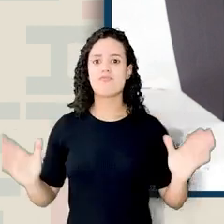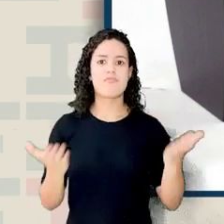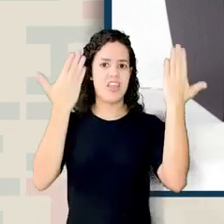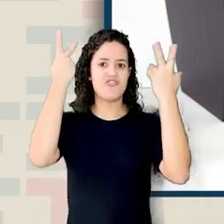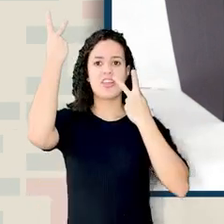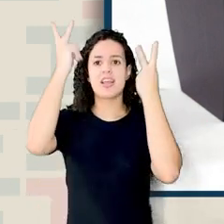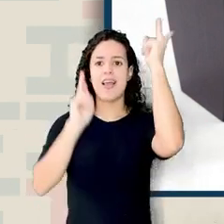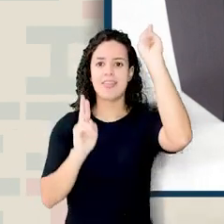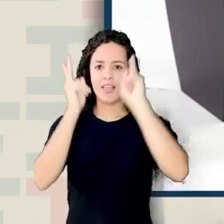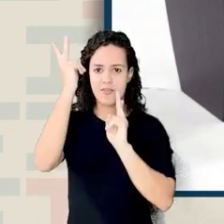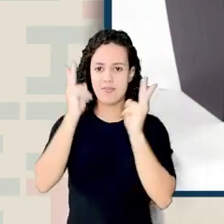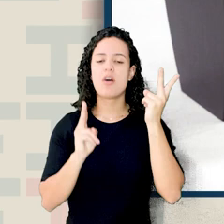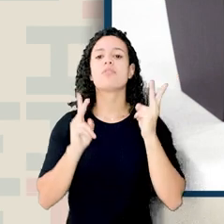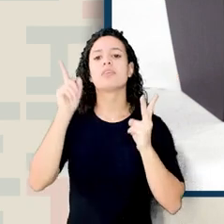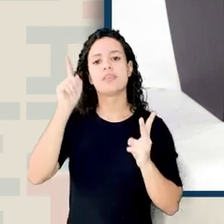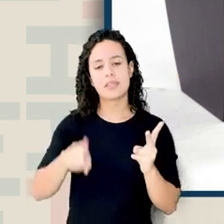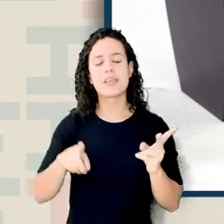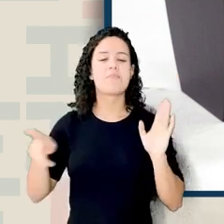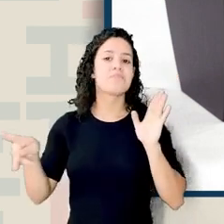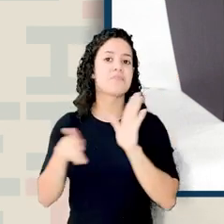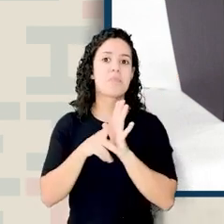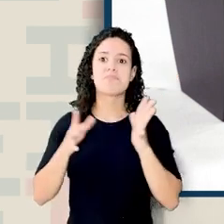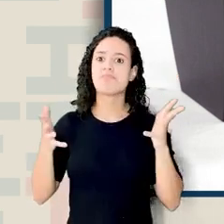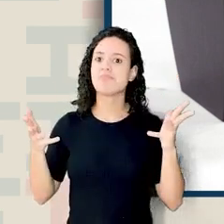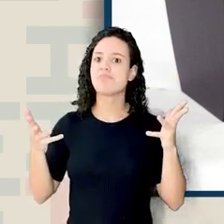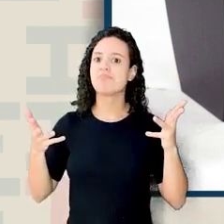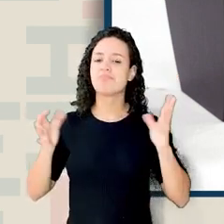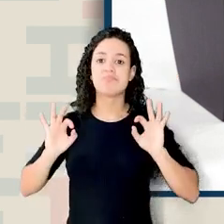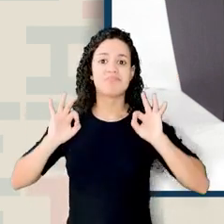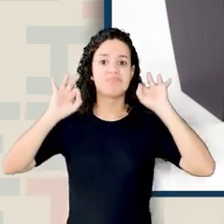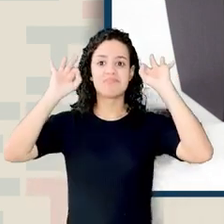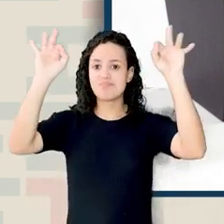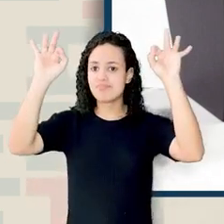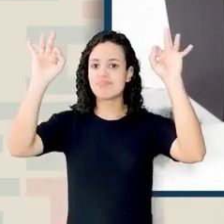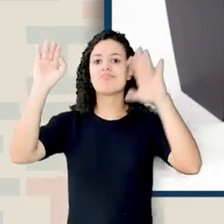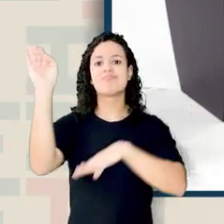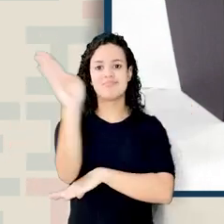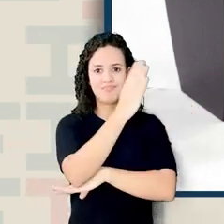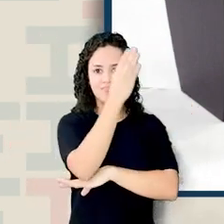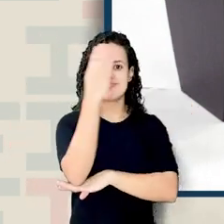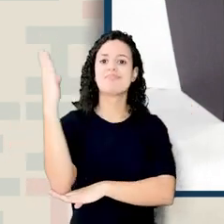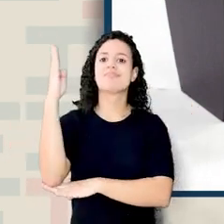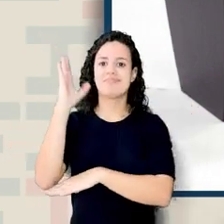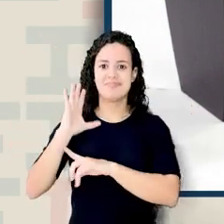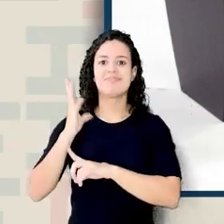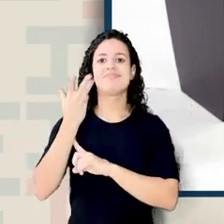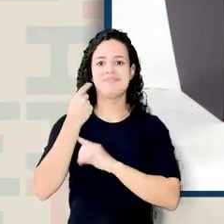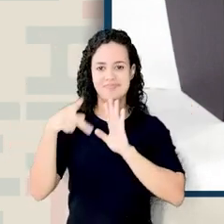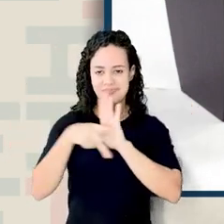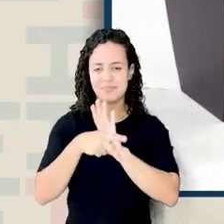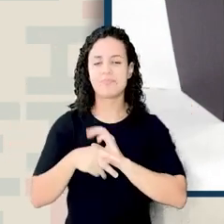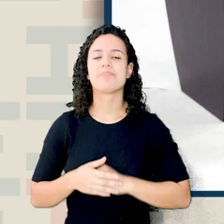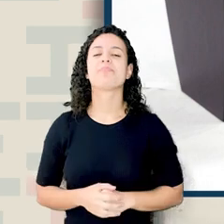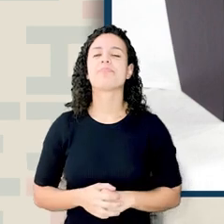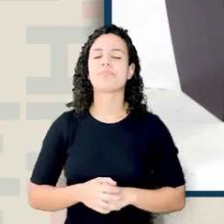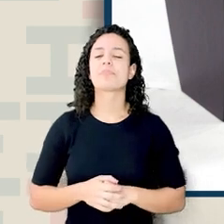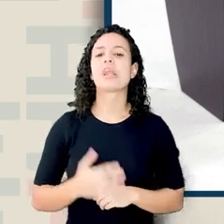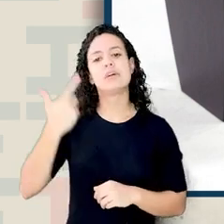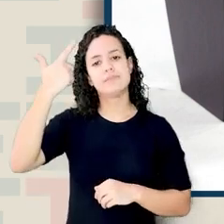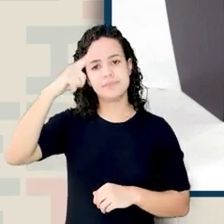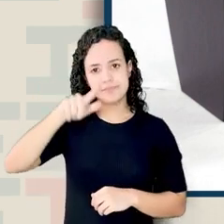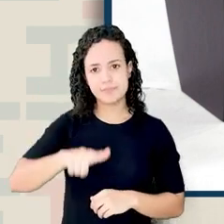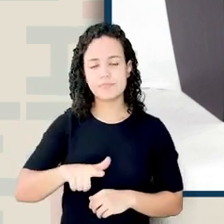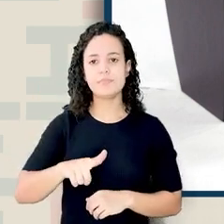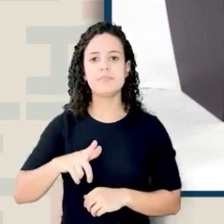do carnaval, que é a grande produção artística do nosso maracatu. Bom, novamente eu vou trazer aqui